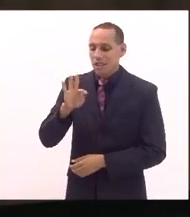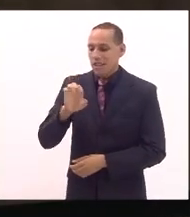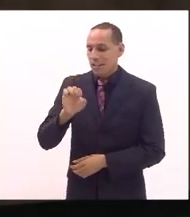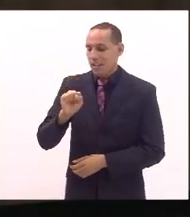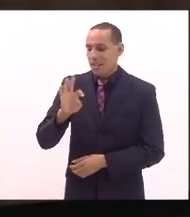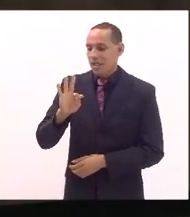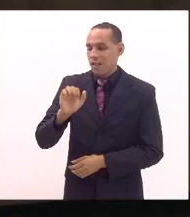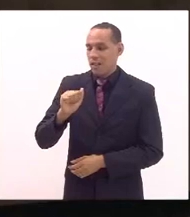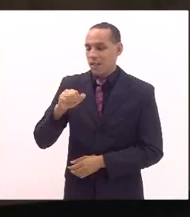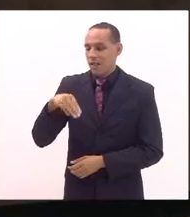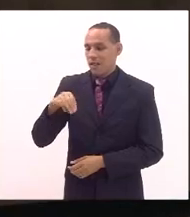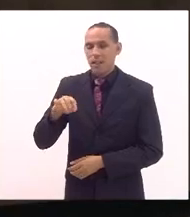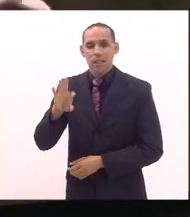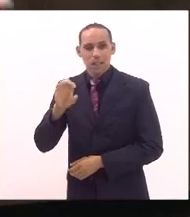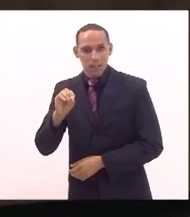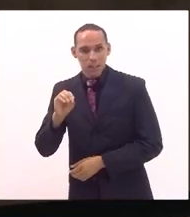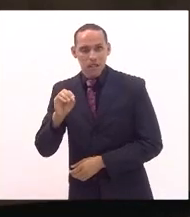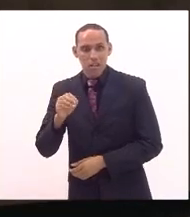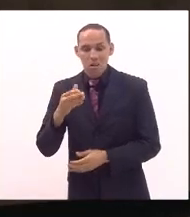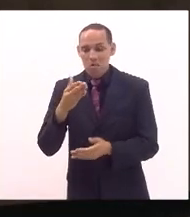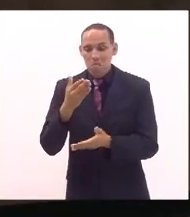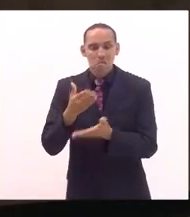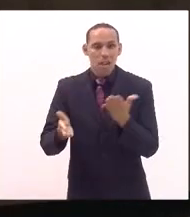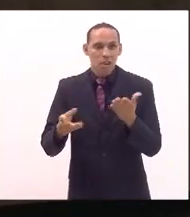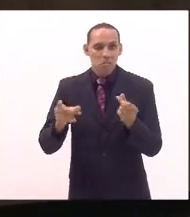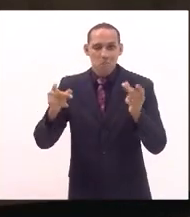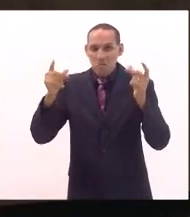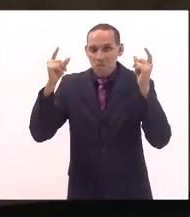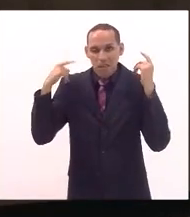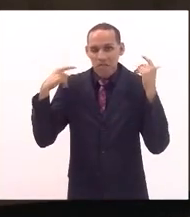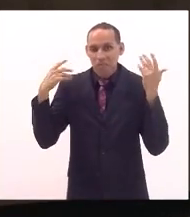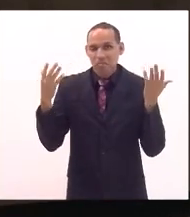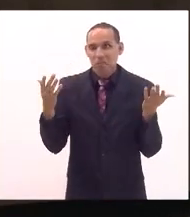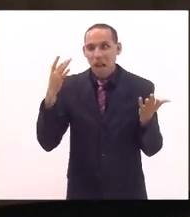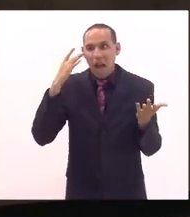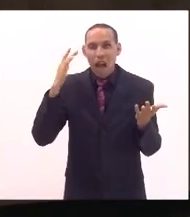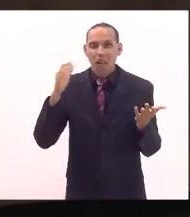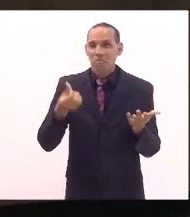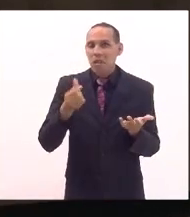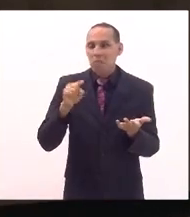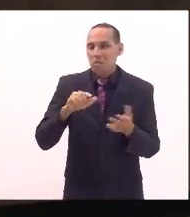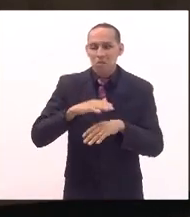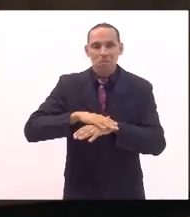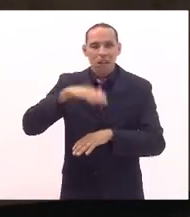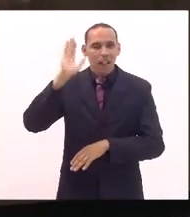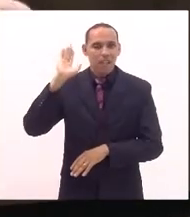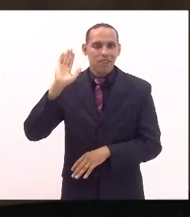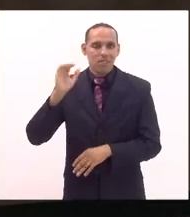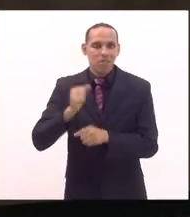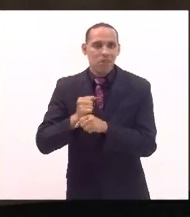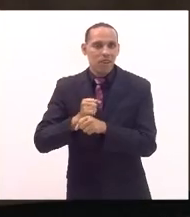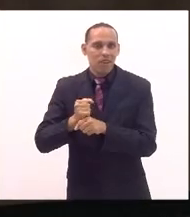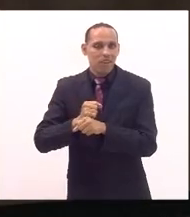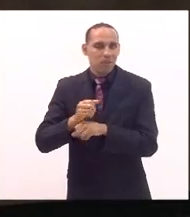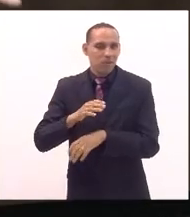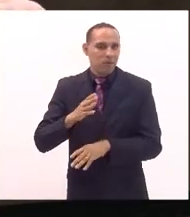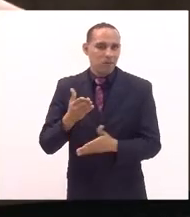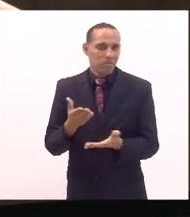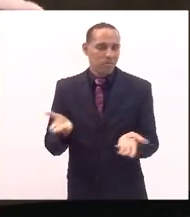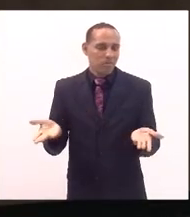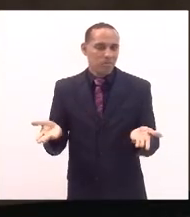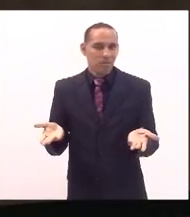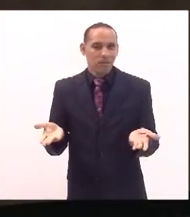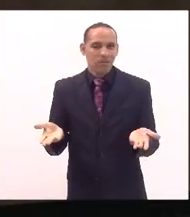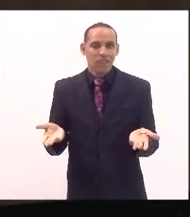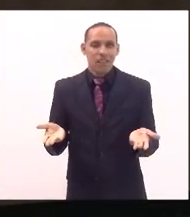na origem dos tempos eu não sei dizer quantos anos que está mais de 6 mil mais de 6 mil